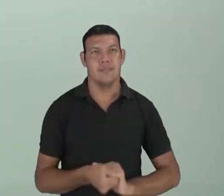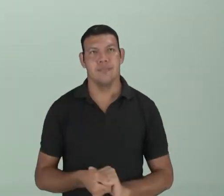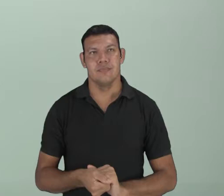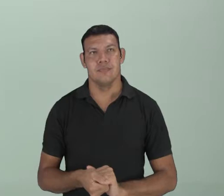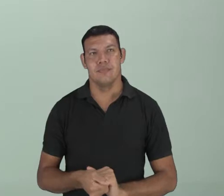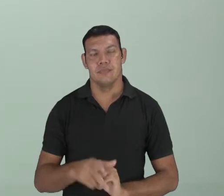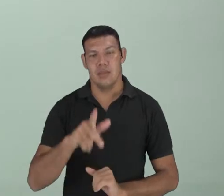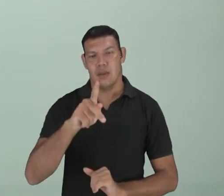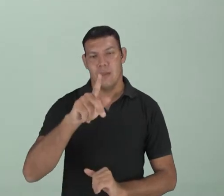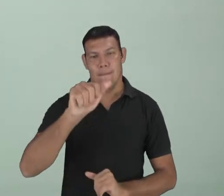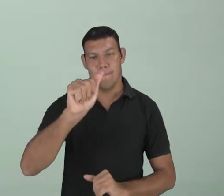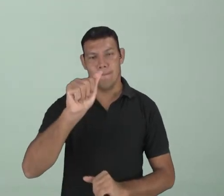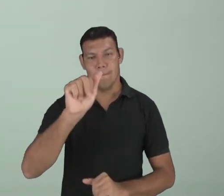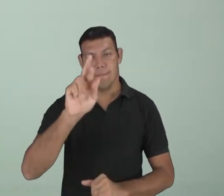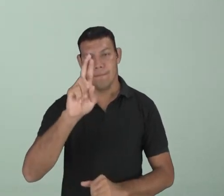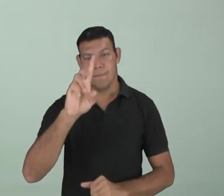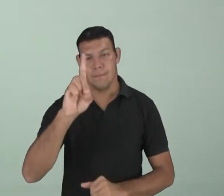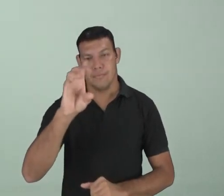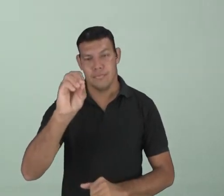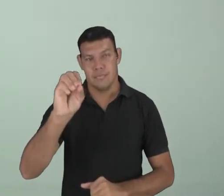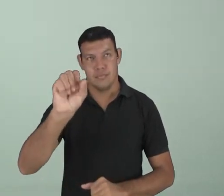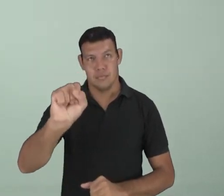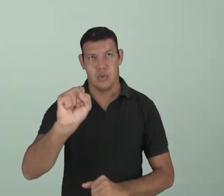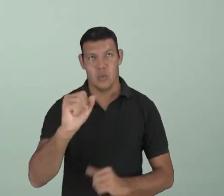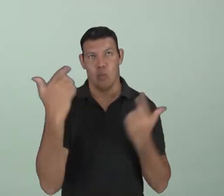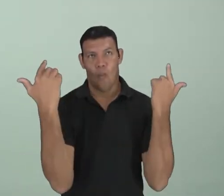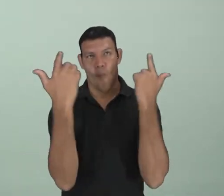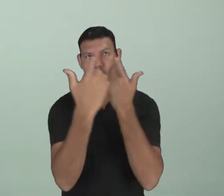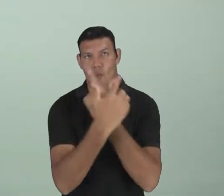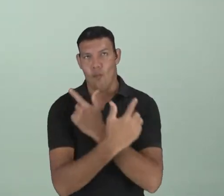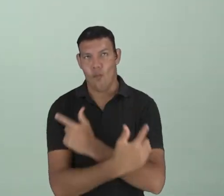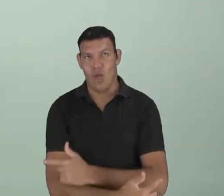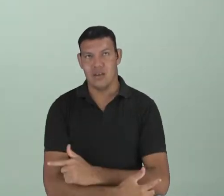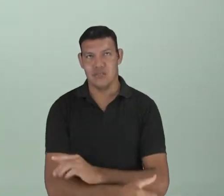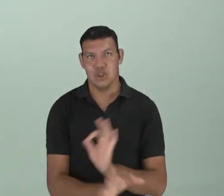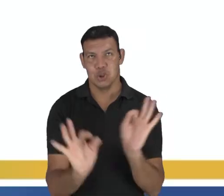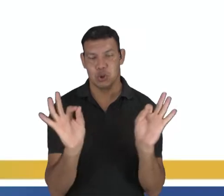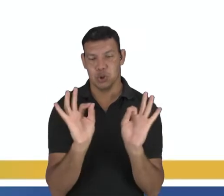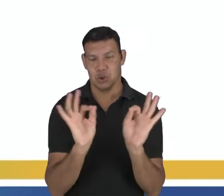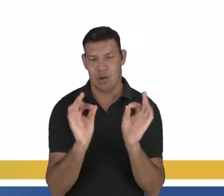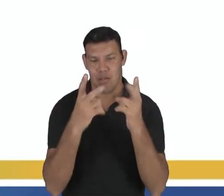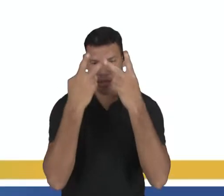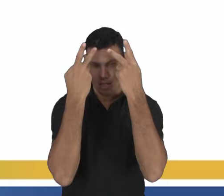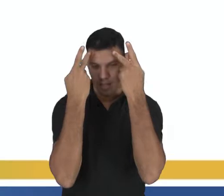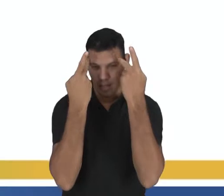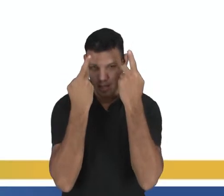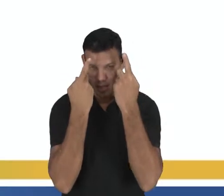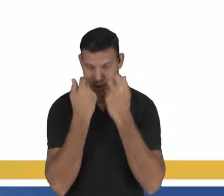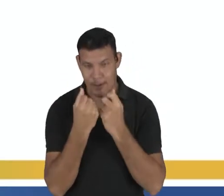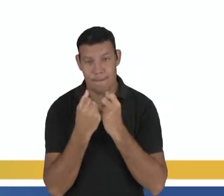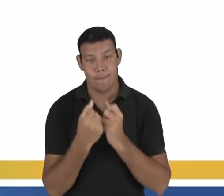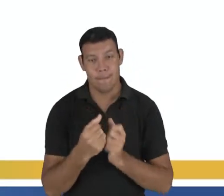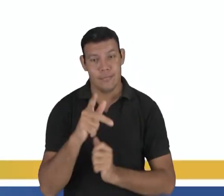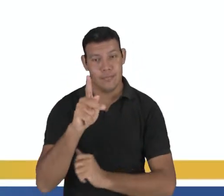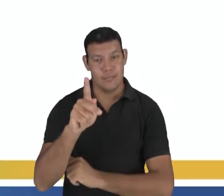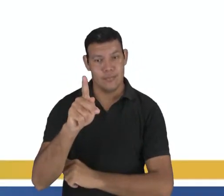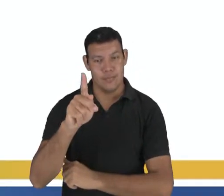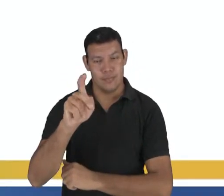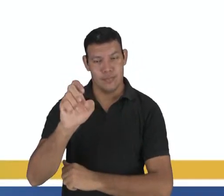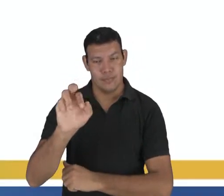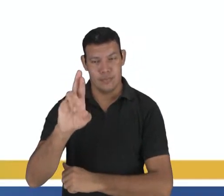nus, sem alguma coisa que lhes cobrisse suas vergonhas. Foi assim que o escrivão Pero Vaz de